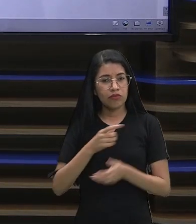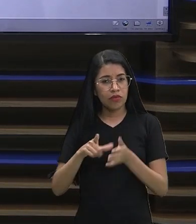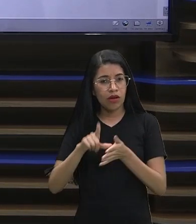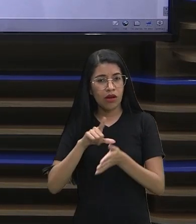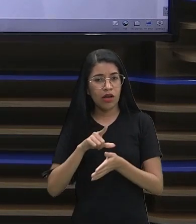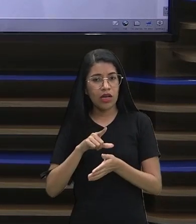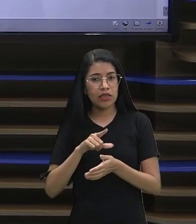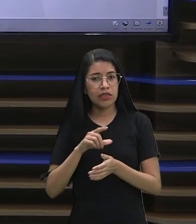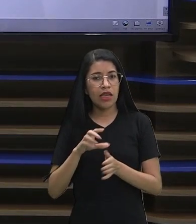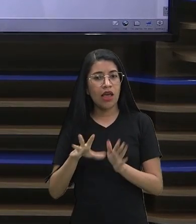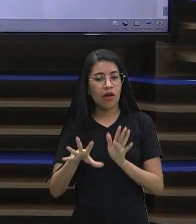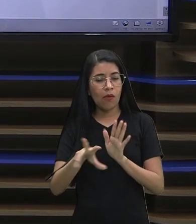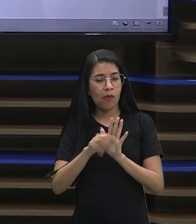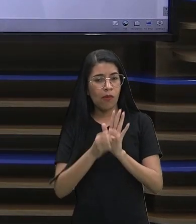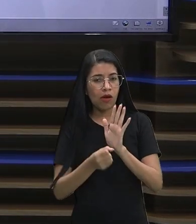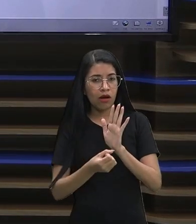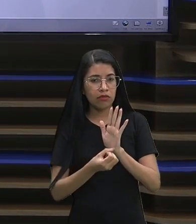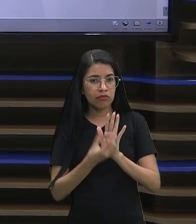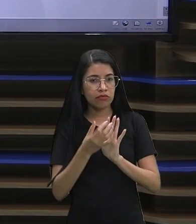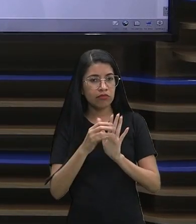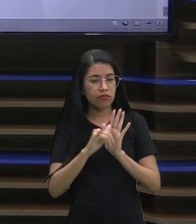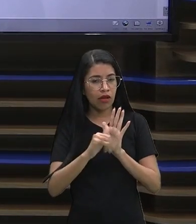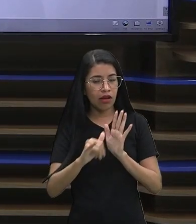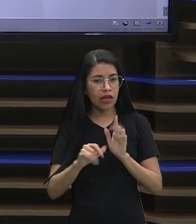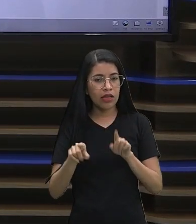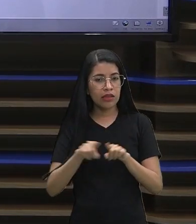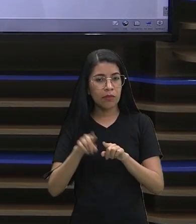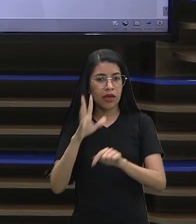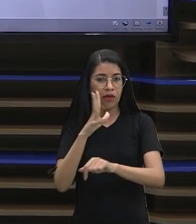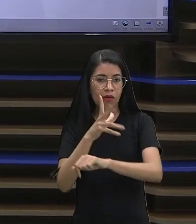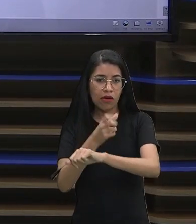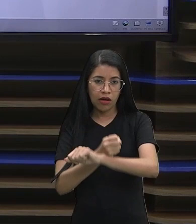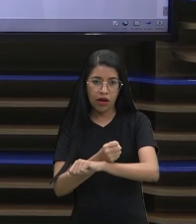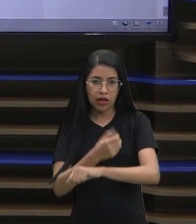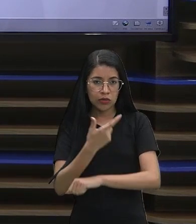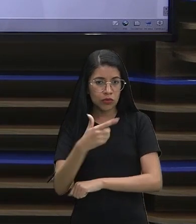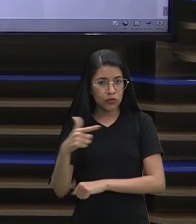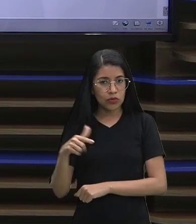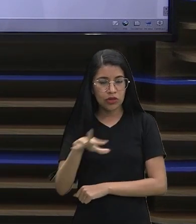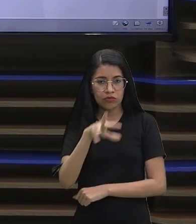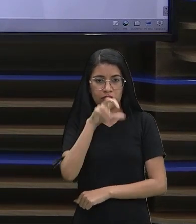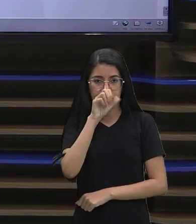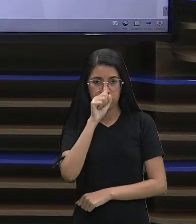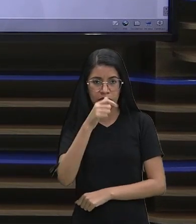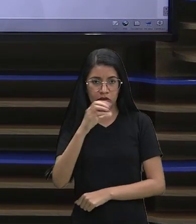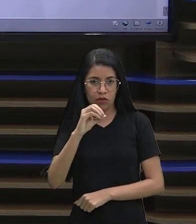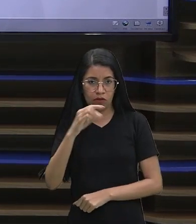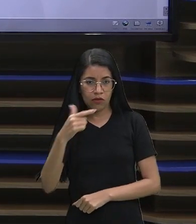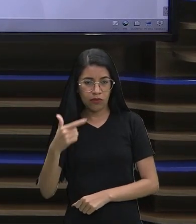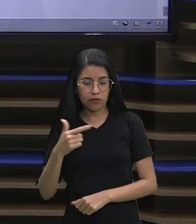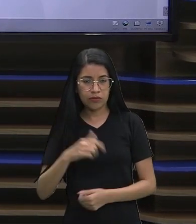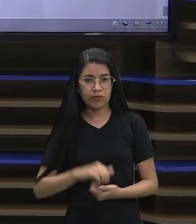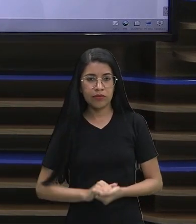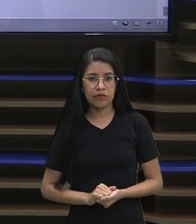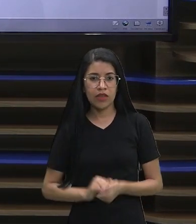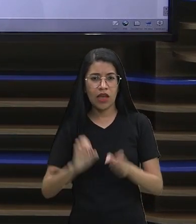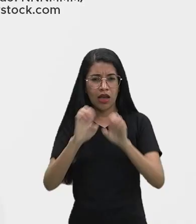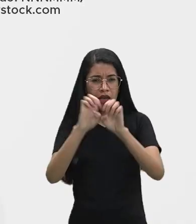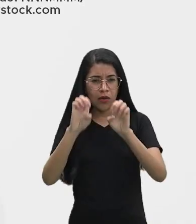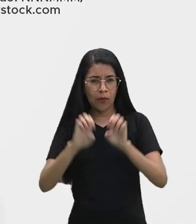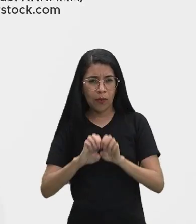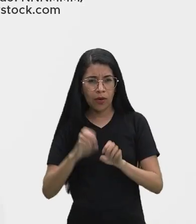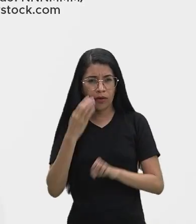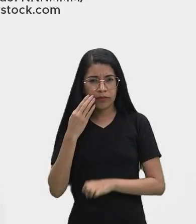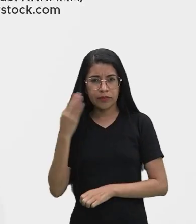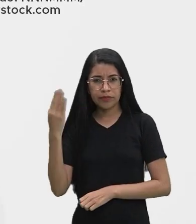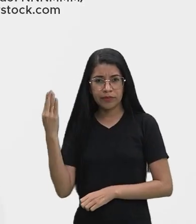heterótrofos, eles eram anaeróbicos, não absorviam gás oxigênio, ok? A gente tem um esquema na nossa próxima